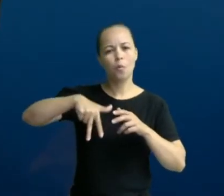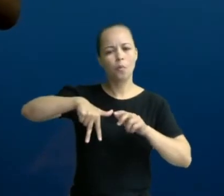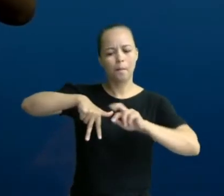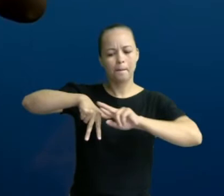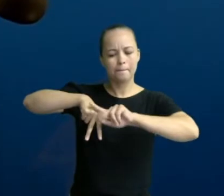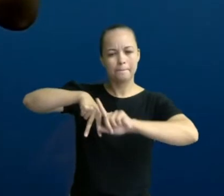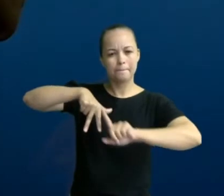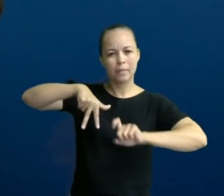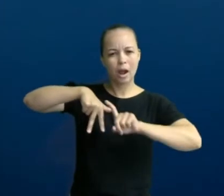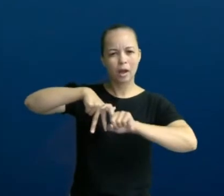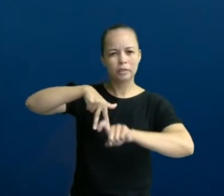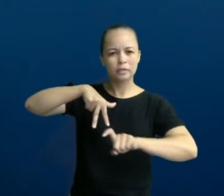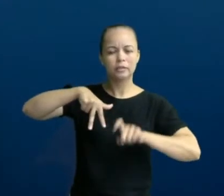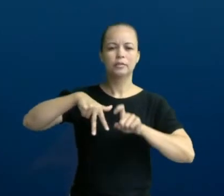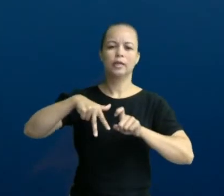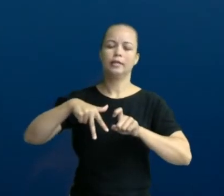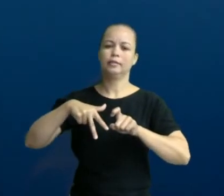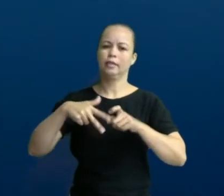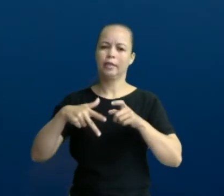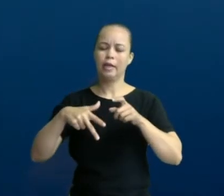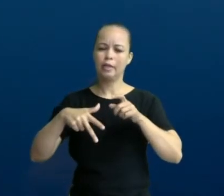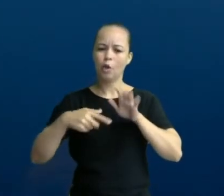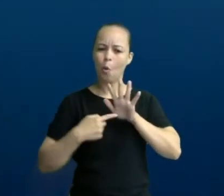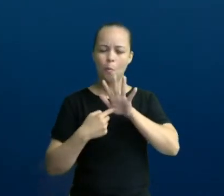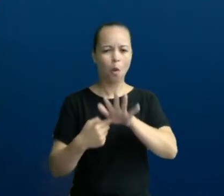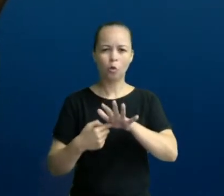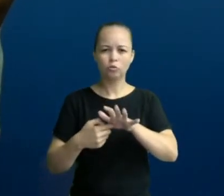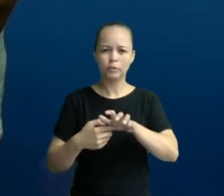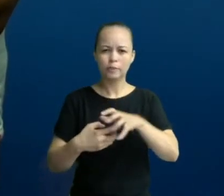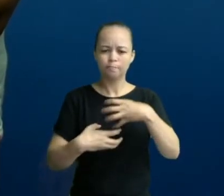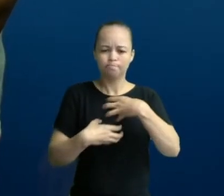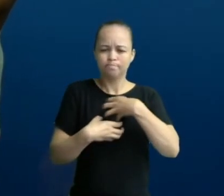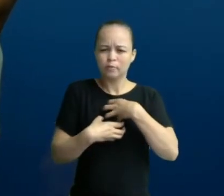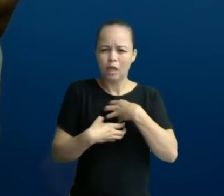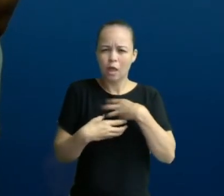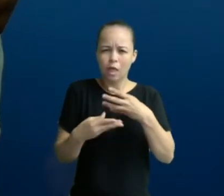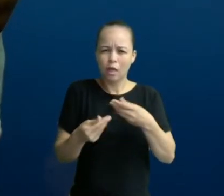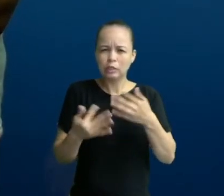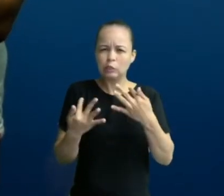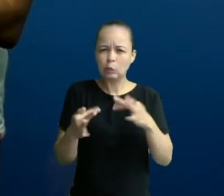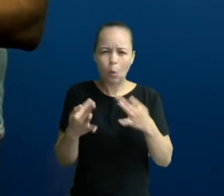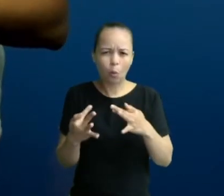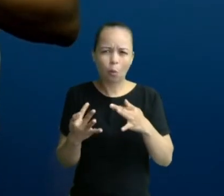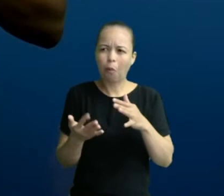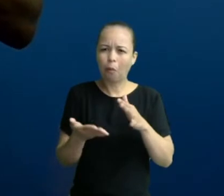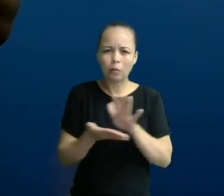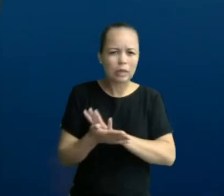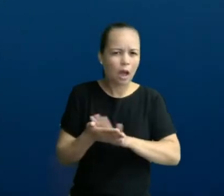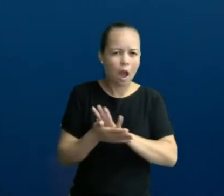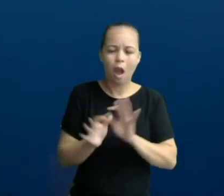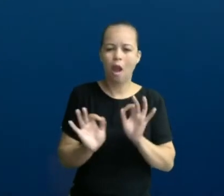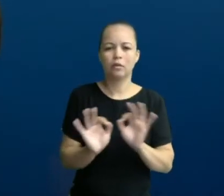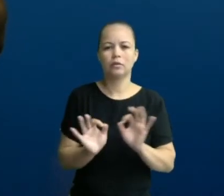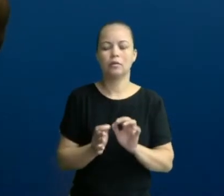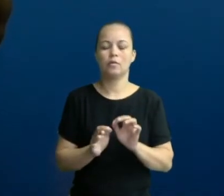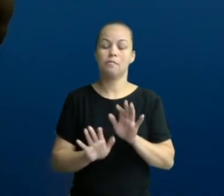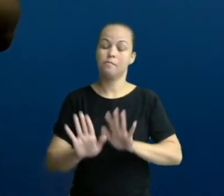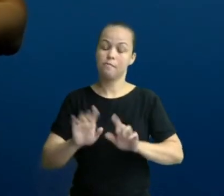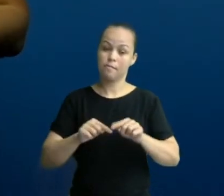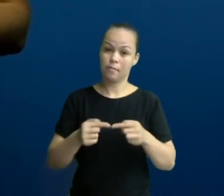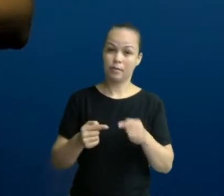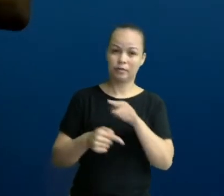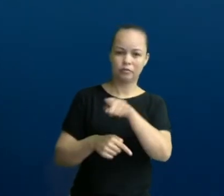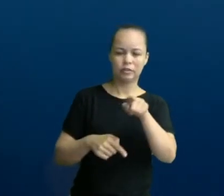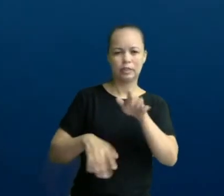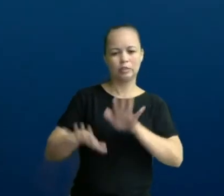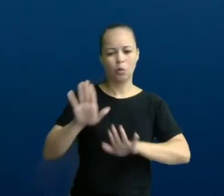normalmente ele é assintomático, ele não vai apresentar sintomas. Mas se você não tem todo o cuidado, todo o